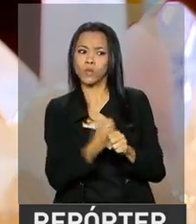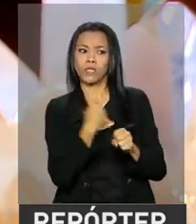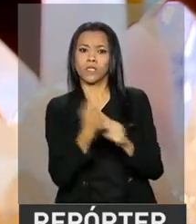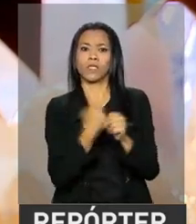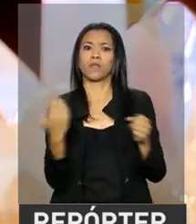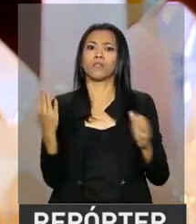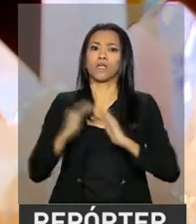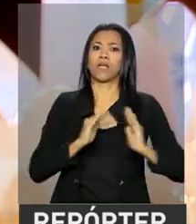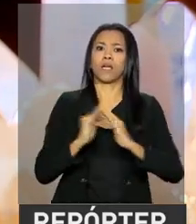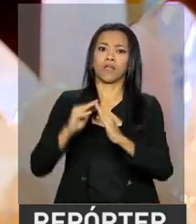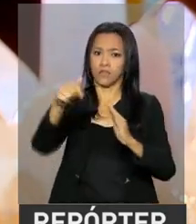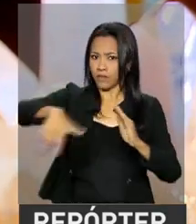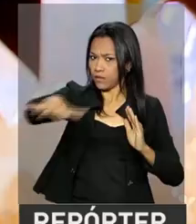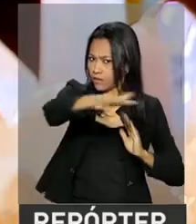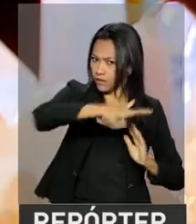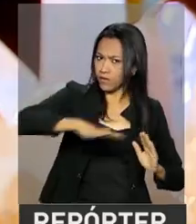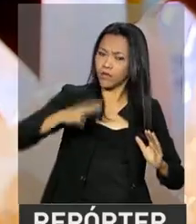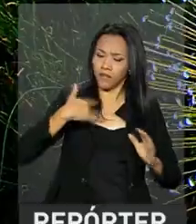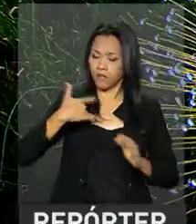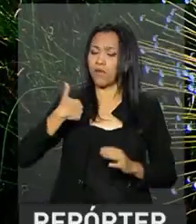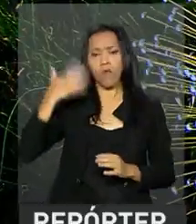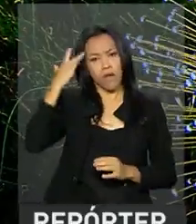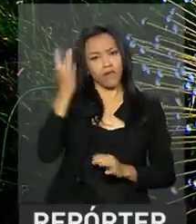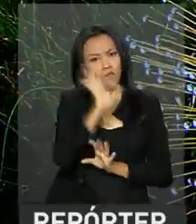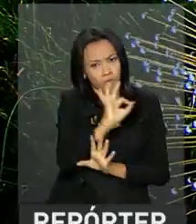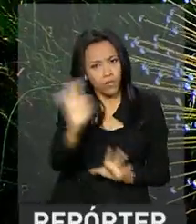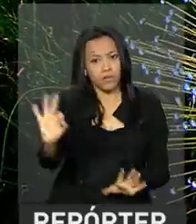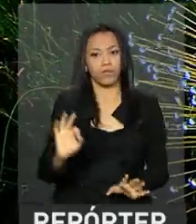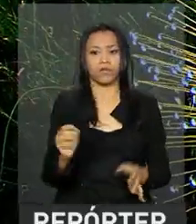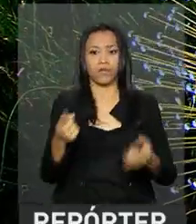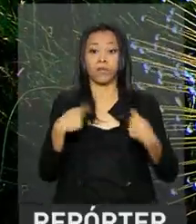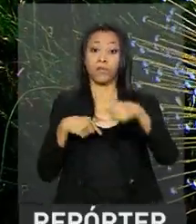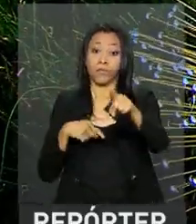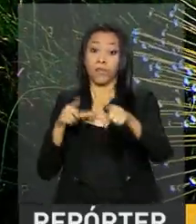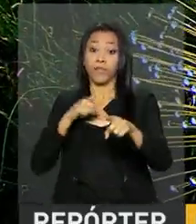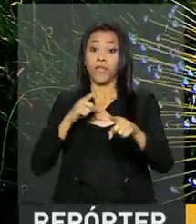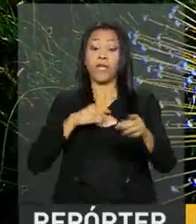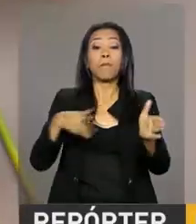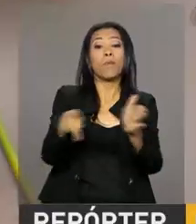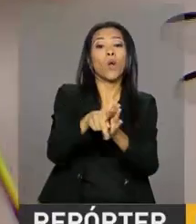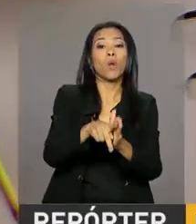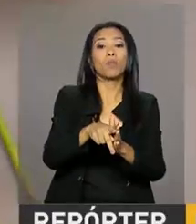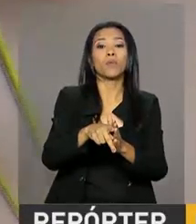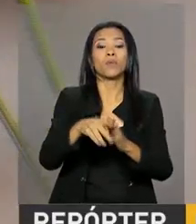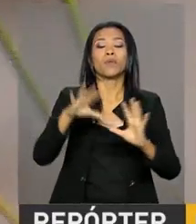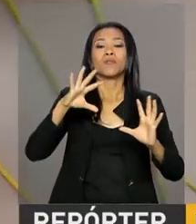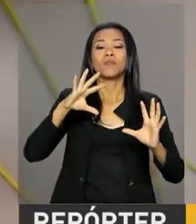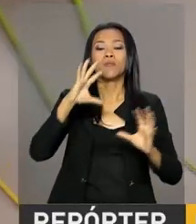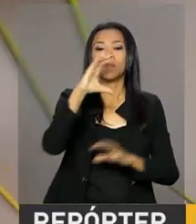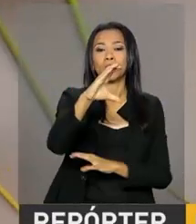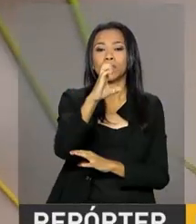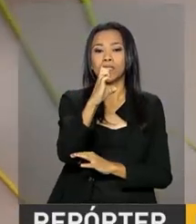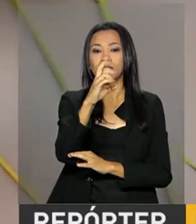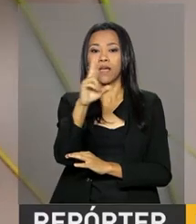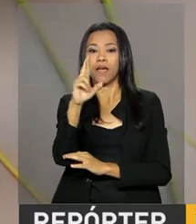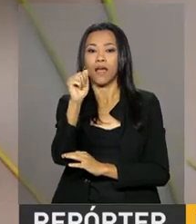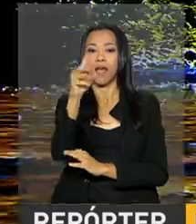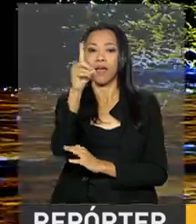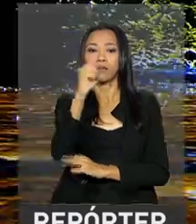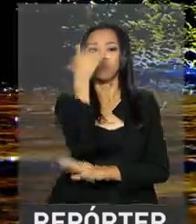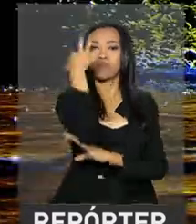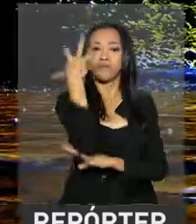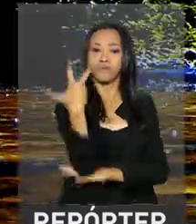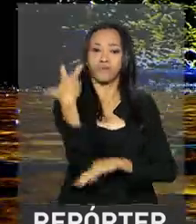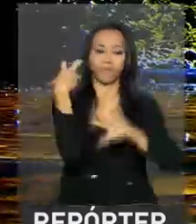melhoria. Então eu acho que é ótimo. O parque abriga a vegetação típica do serrado e uma riqueza biológica única no